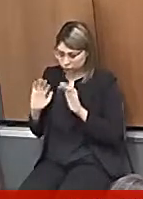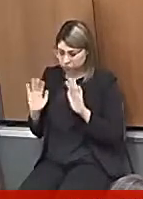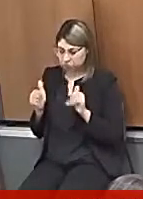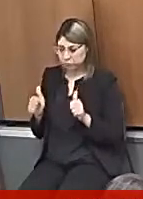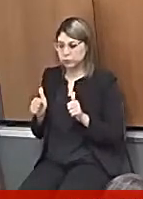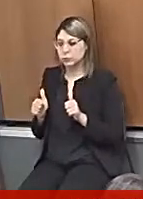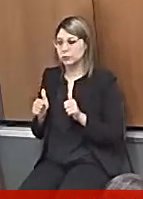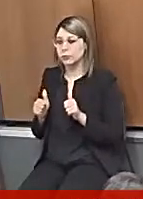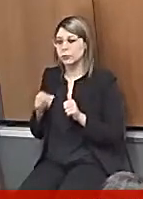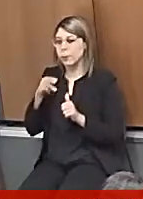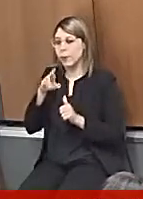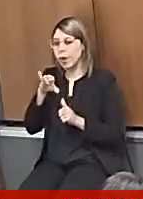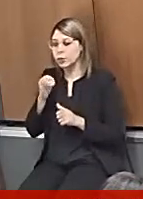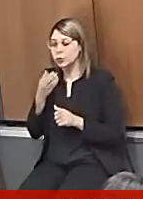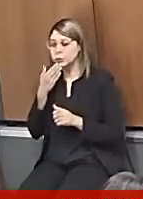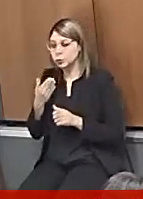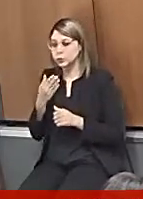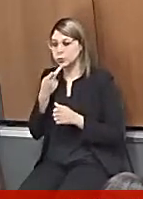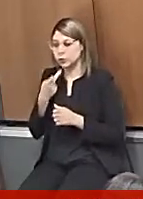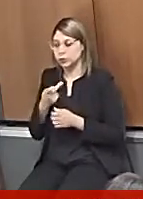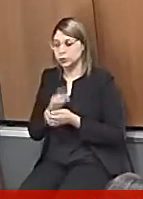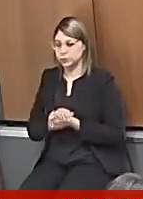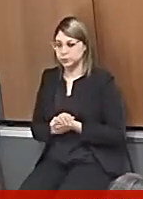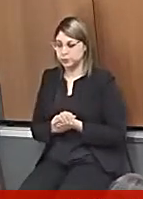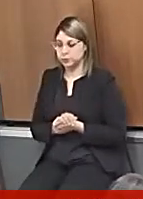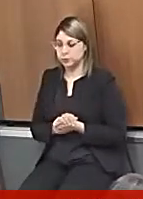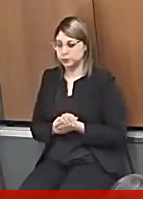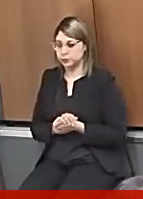mário de assis pediu a palavra primeiro